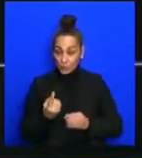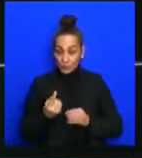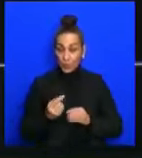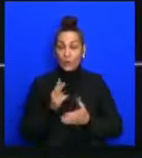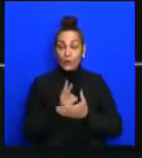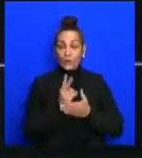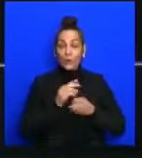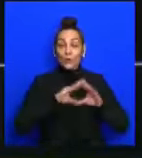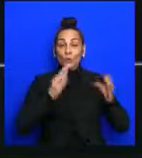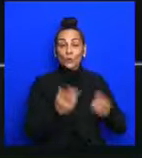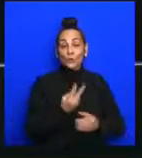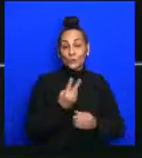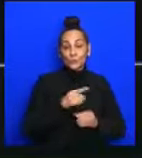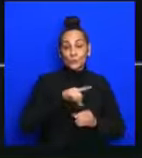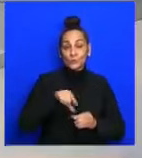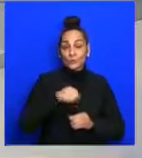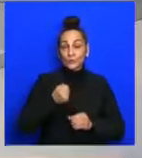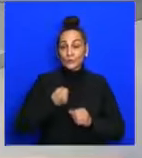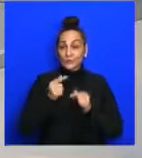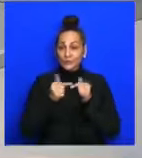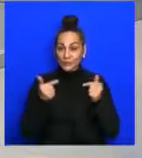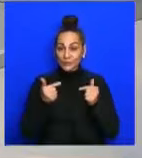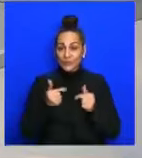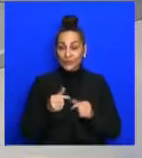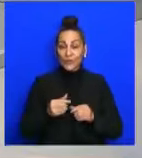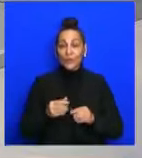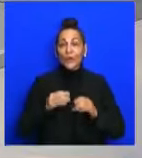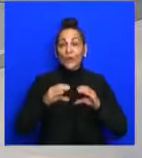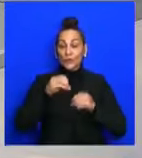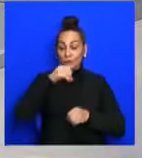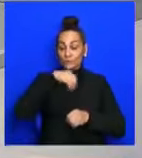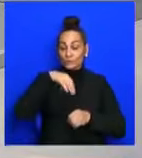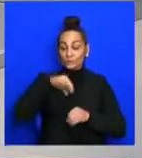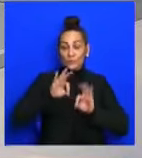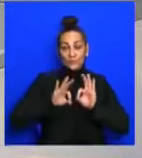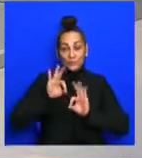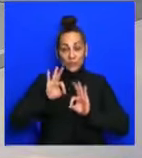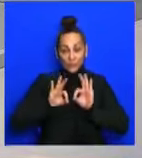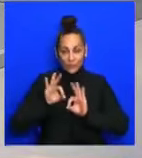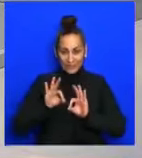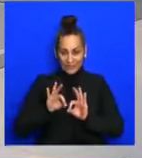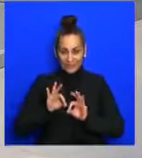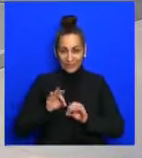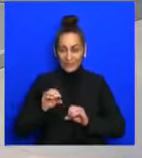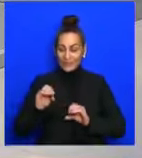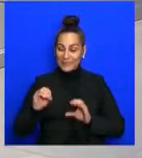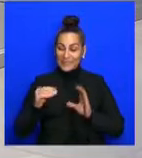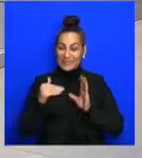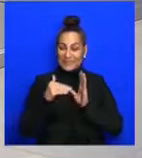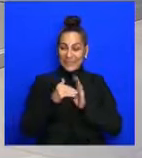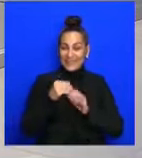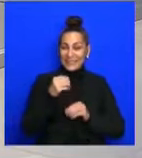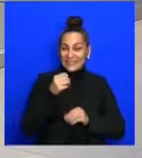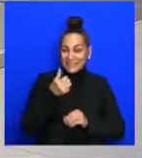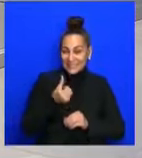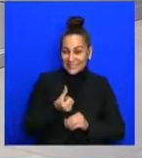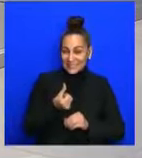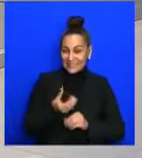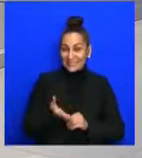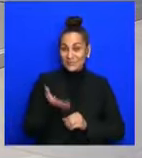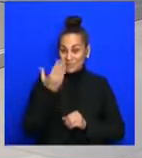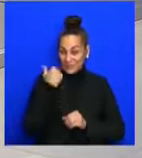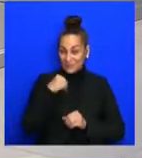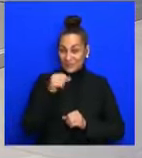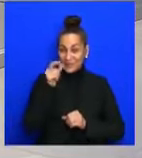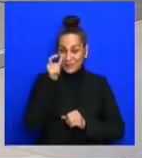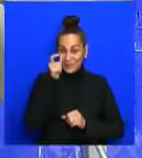Agora nós vamos ao globo número 2 para o sorteio dos trevos. O suporte do globo número 2 está carregado com bolas numeradas de 1 a 6.